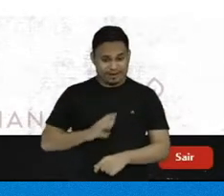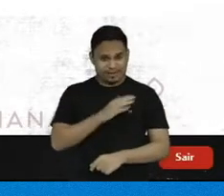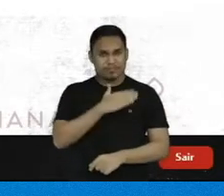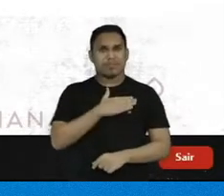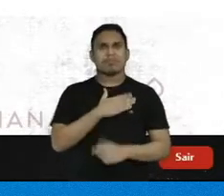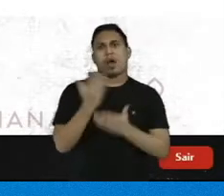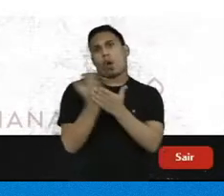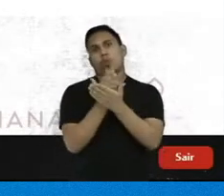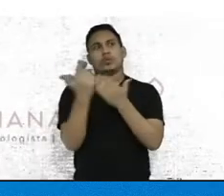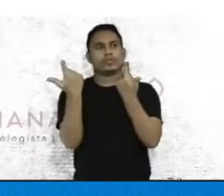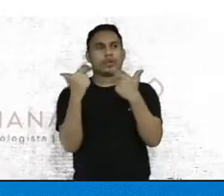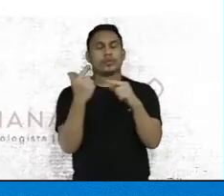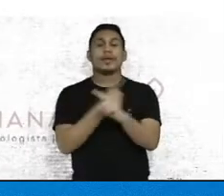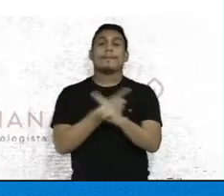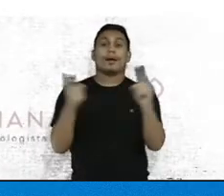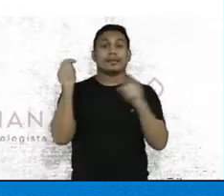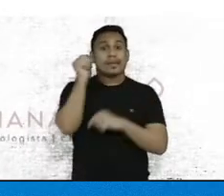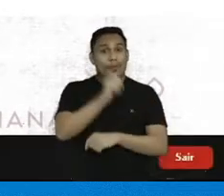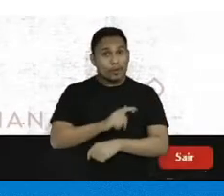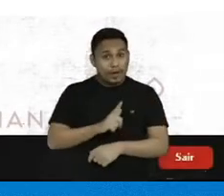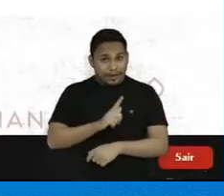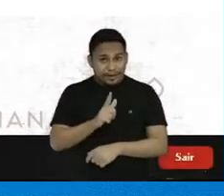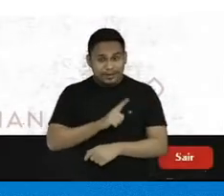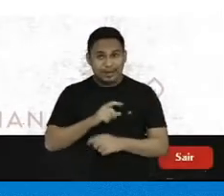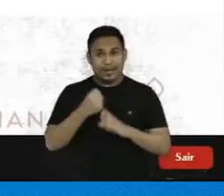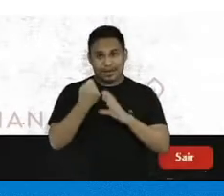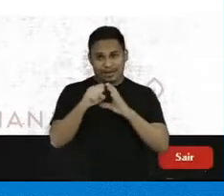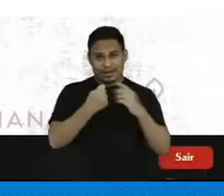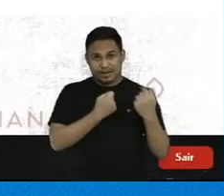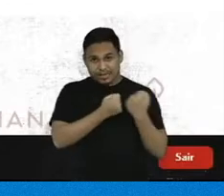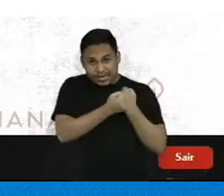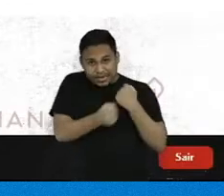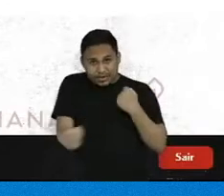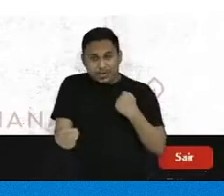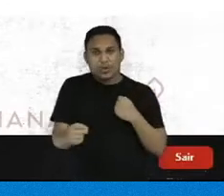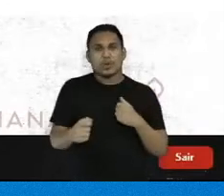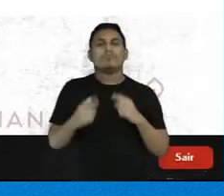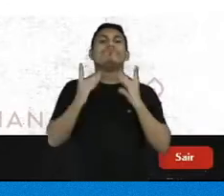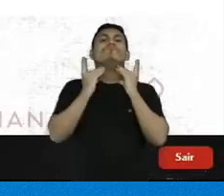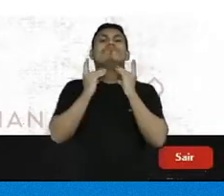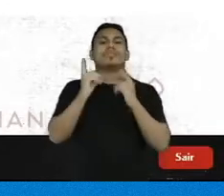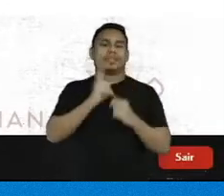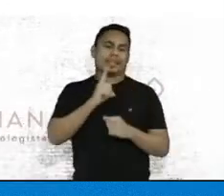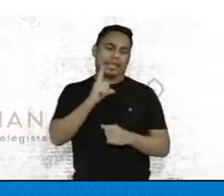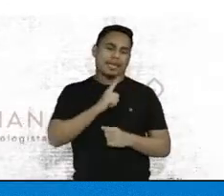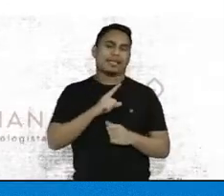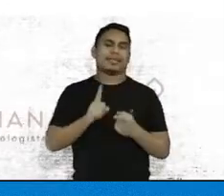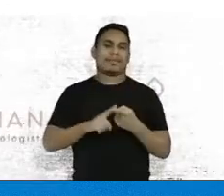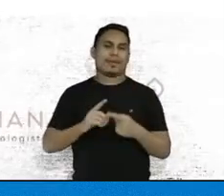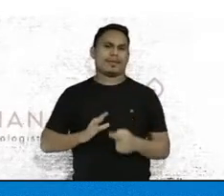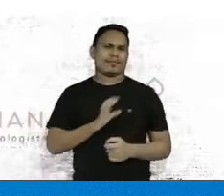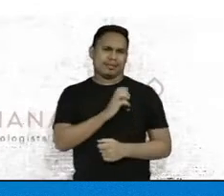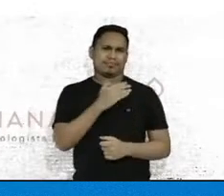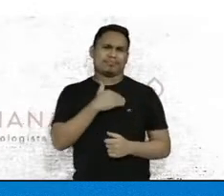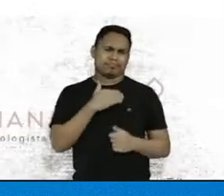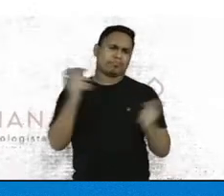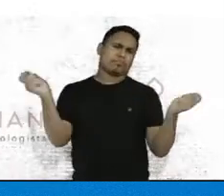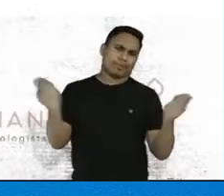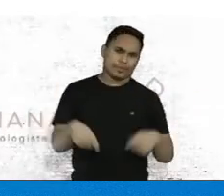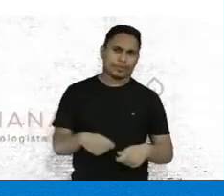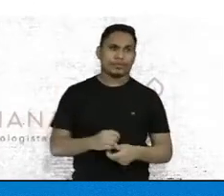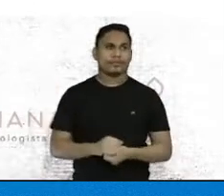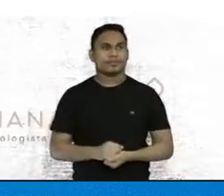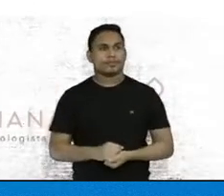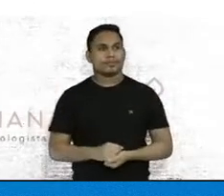que tem anticorpo antitireoide aumenta o risco de mama. Não é que o anticorpo antitireoide cause câncer de